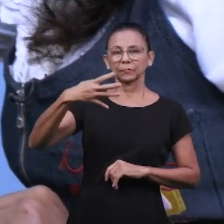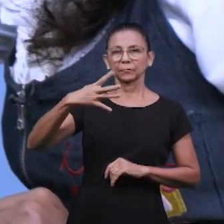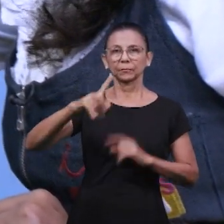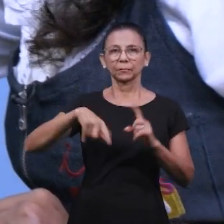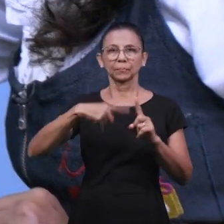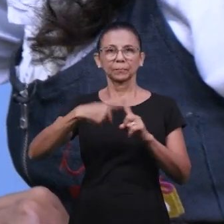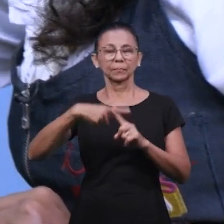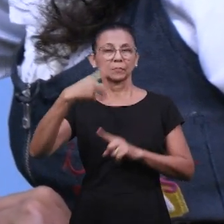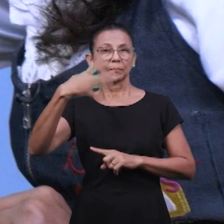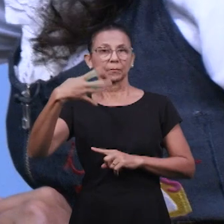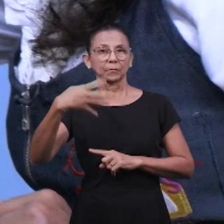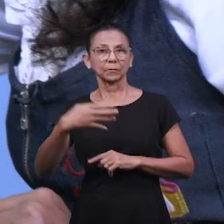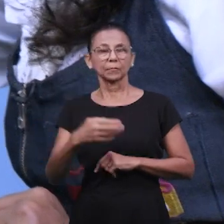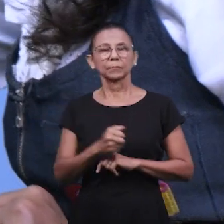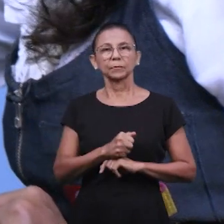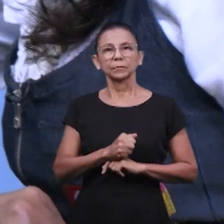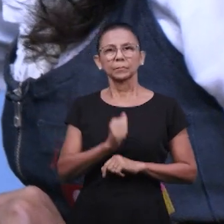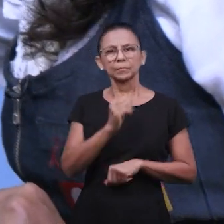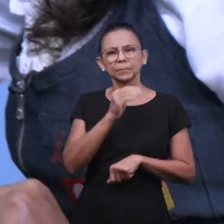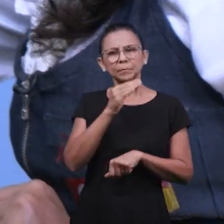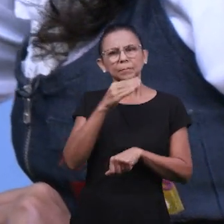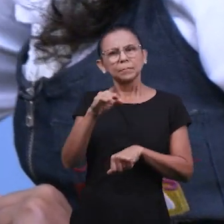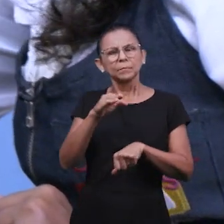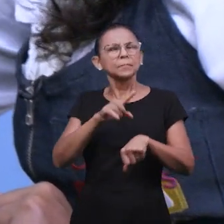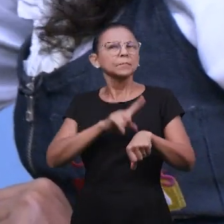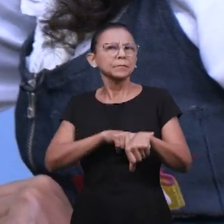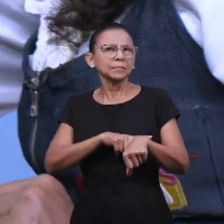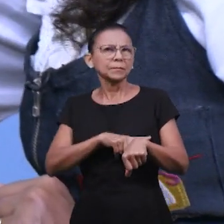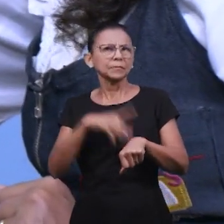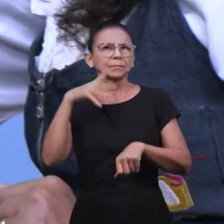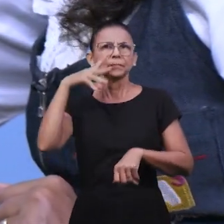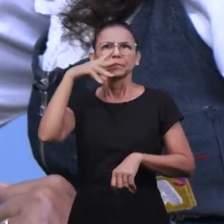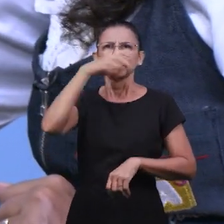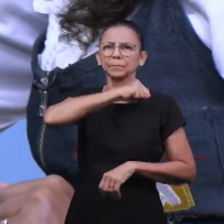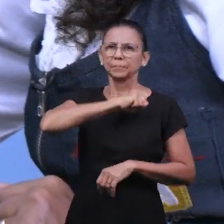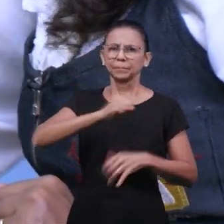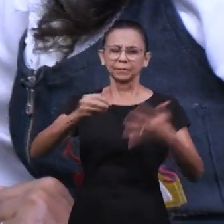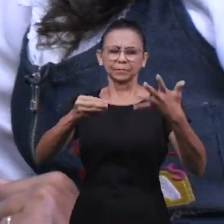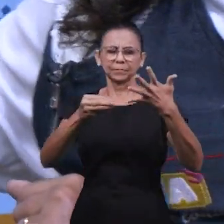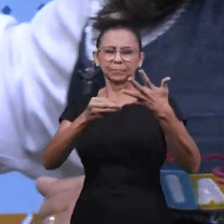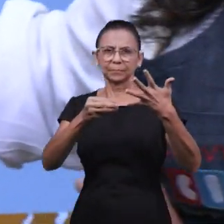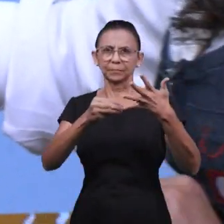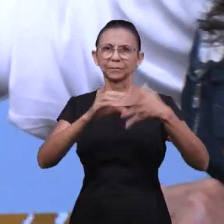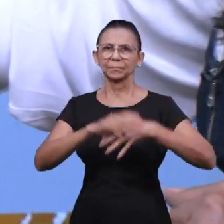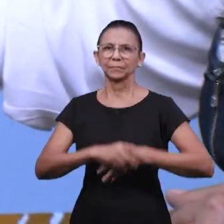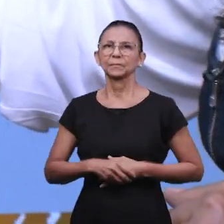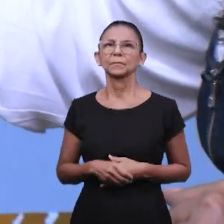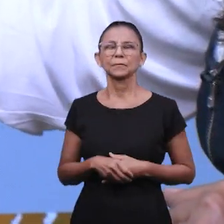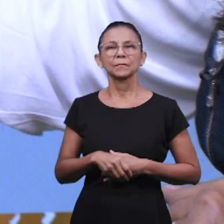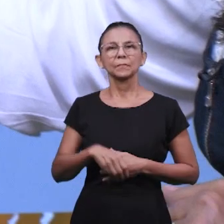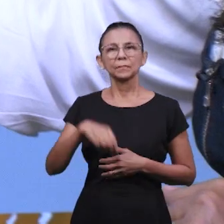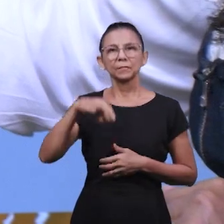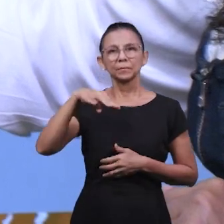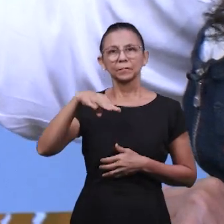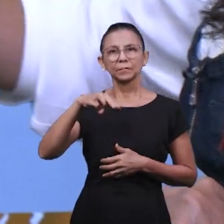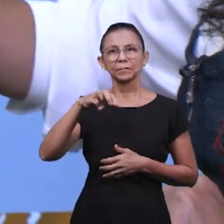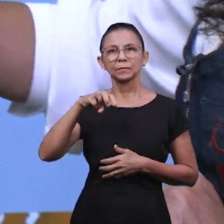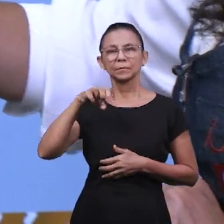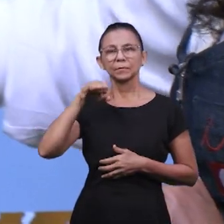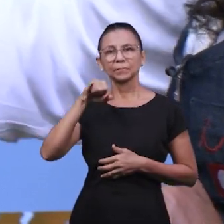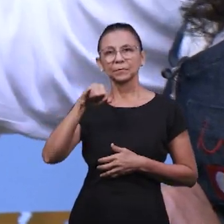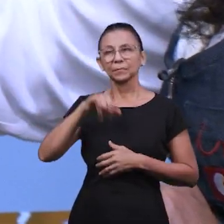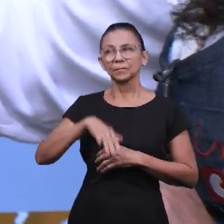tempo. Essas notinhas Mi, Fá são bem rapidinhas. Temos a mínima